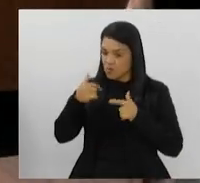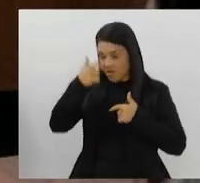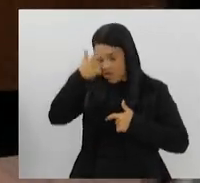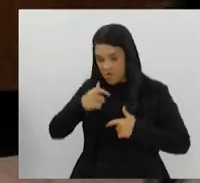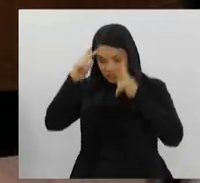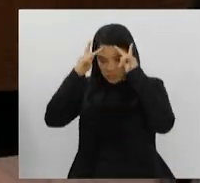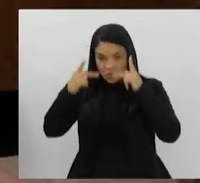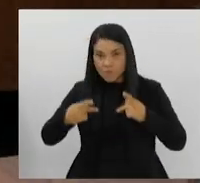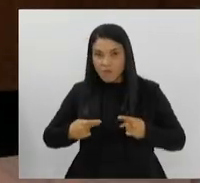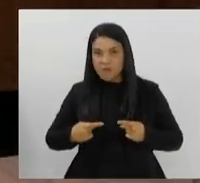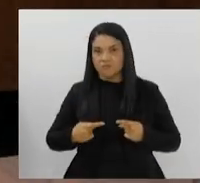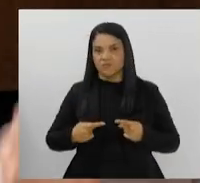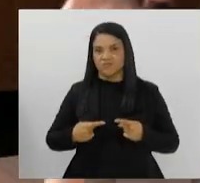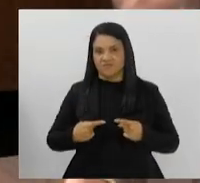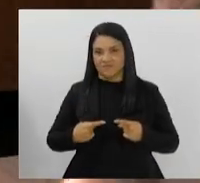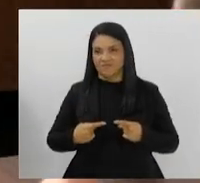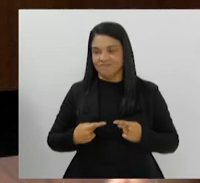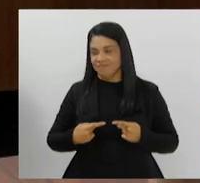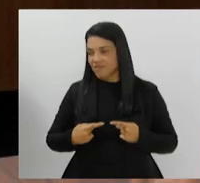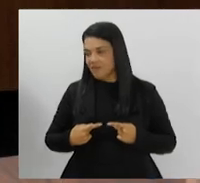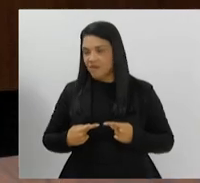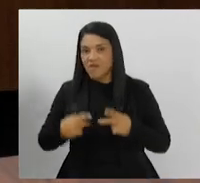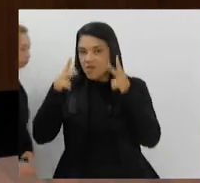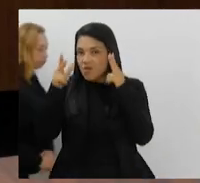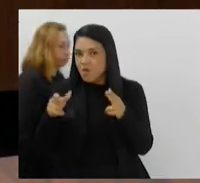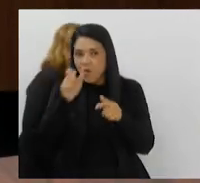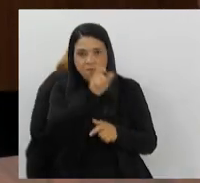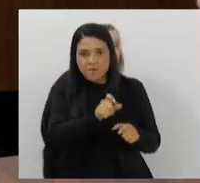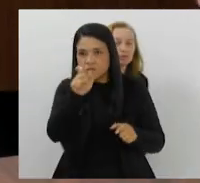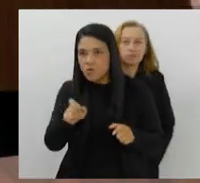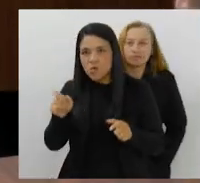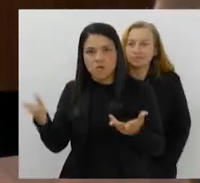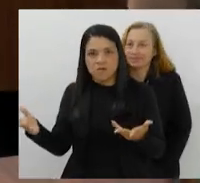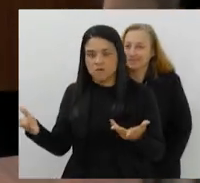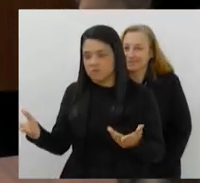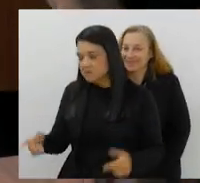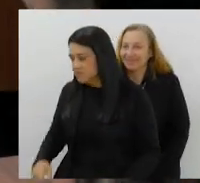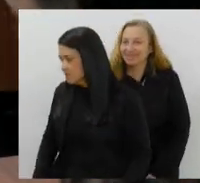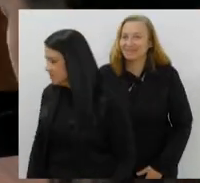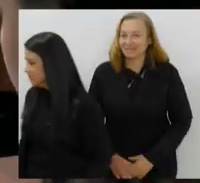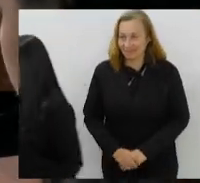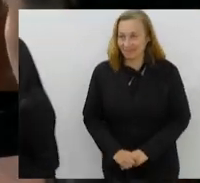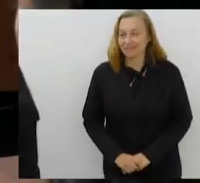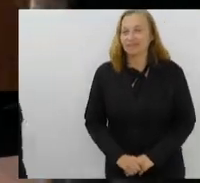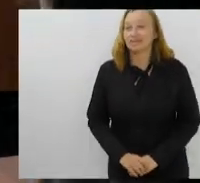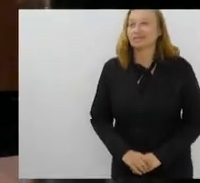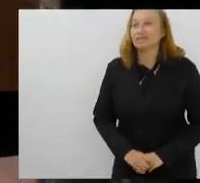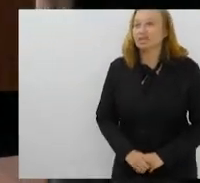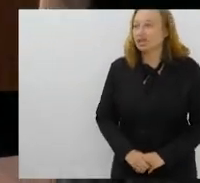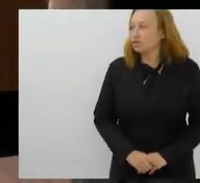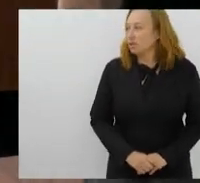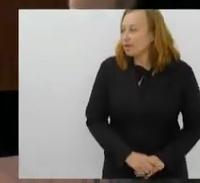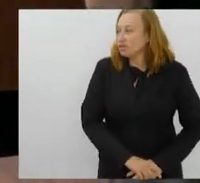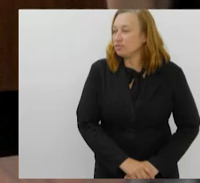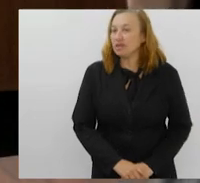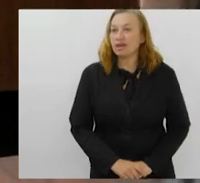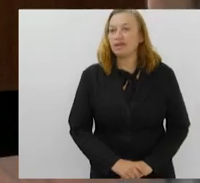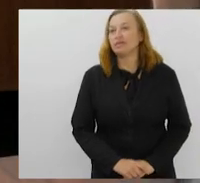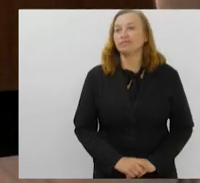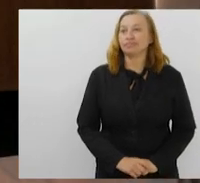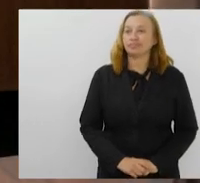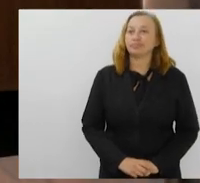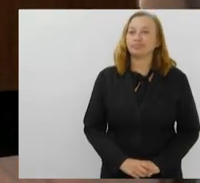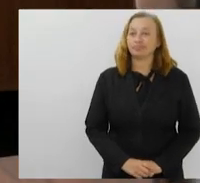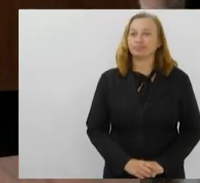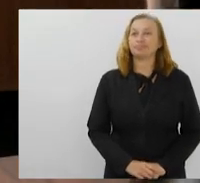humano comum, como qualquer outro. Aí imagina aquele cidadão que talvez não tenha tanto esclarecimento, a forma que eles tratam, a forma